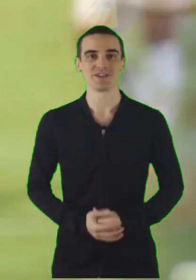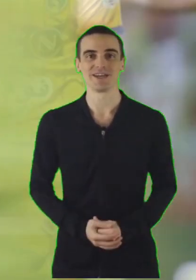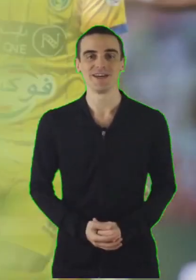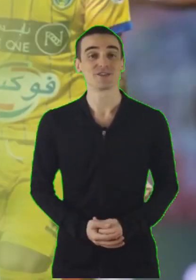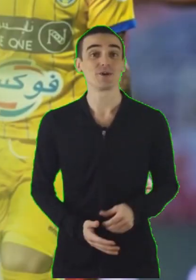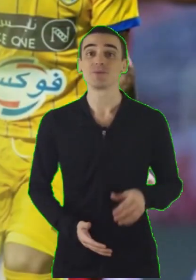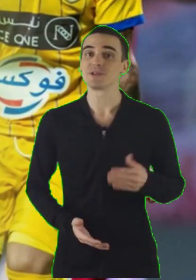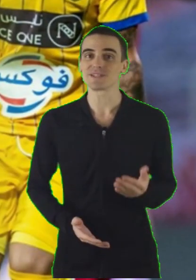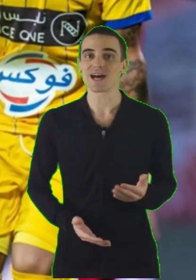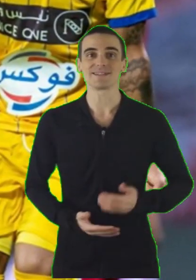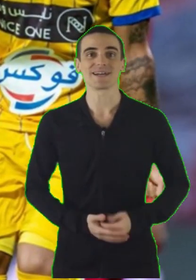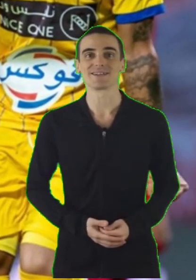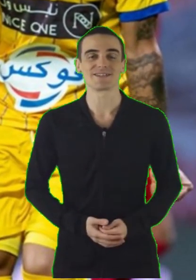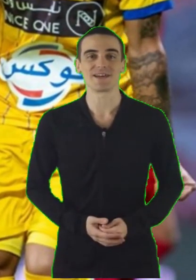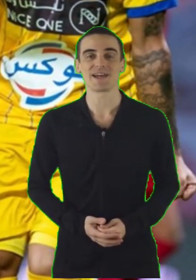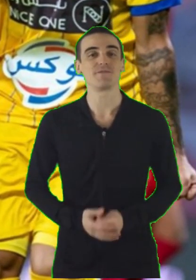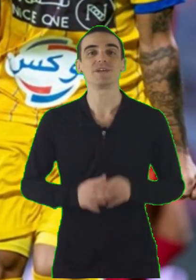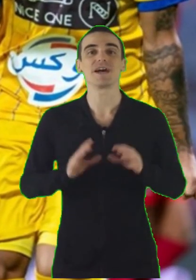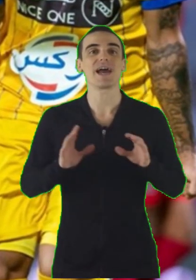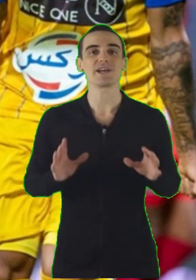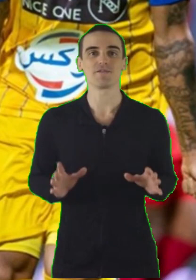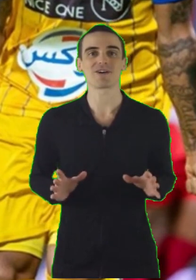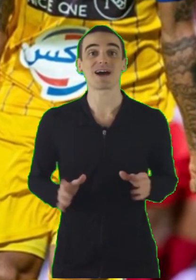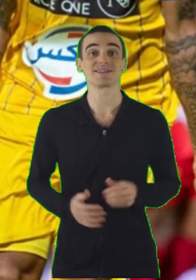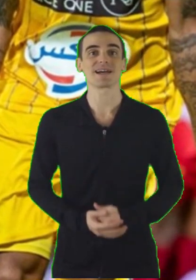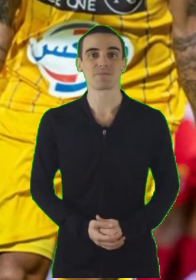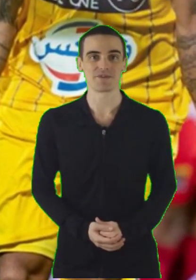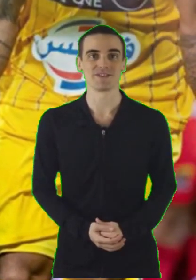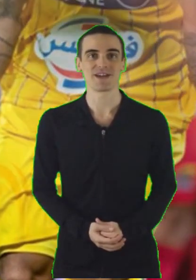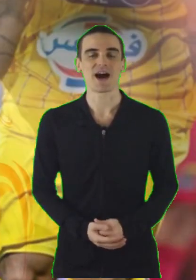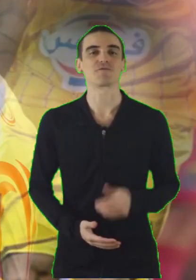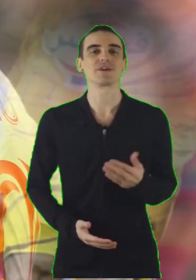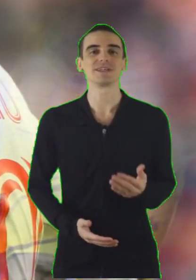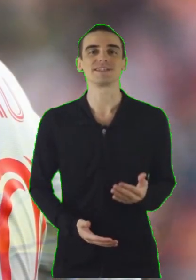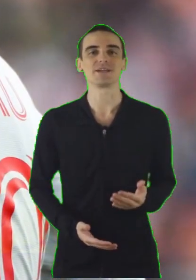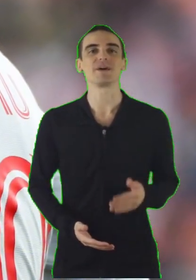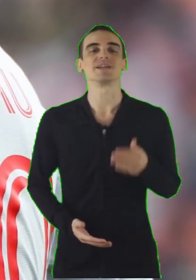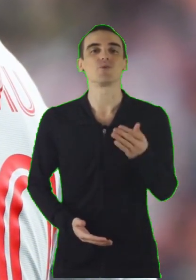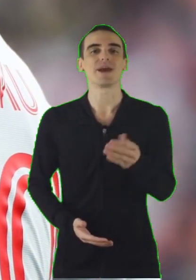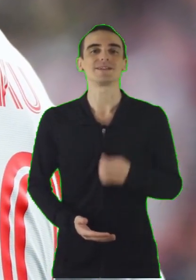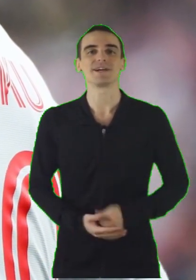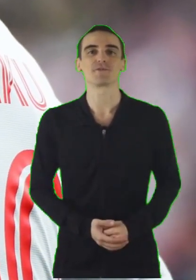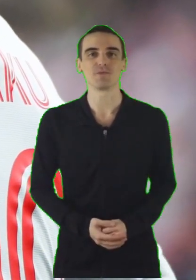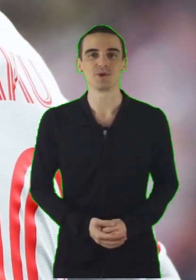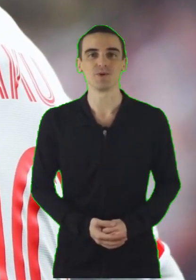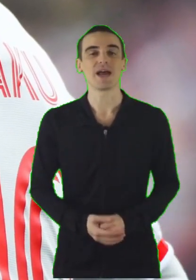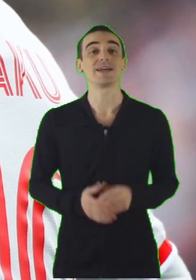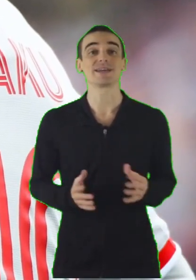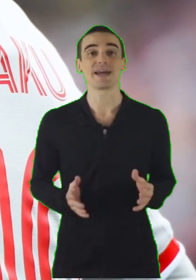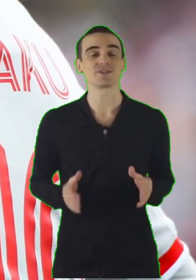em seguida ele se transferiu para Nova York Red Bulls onde jogou por três temporadas com o clube americano